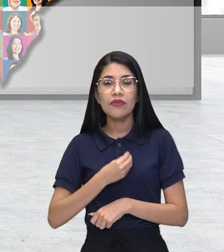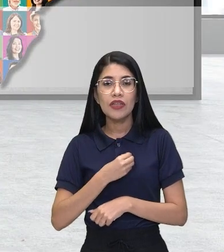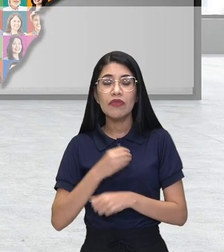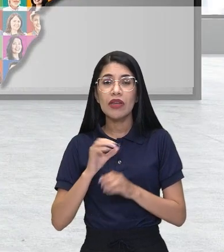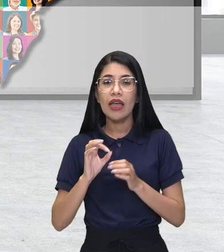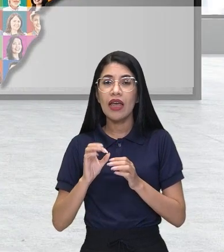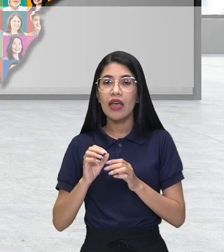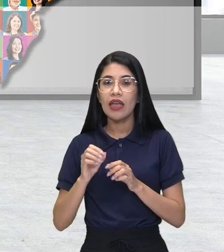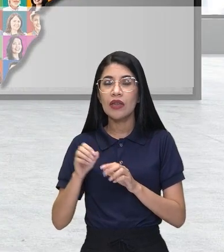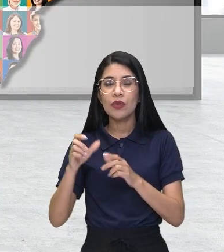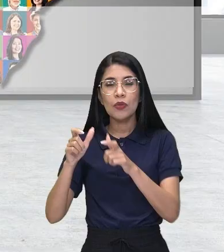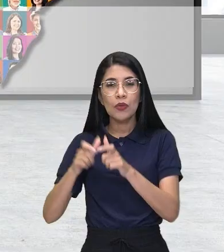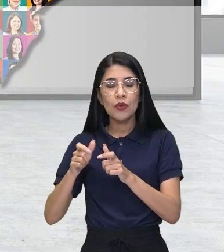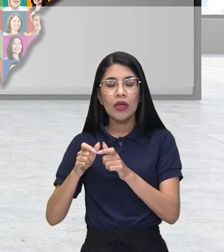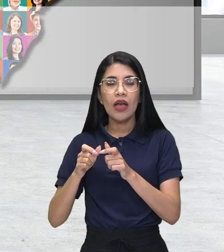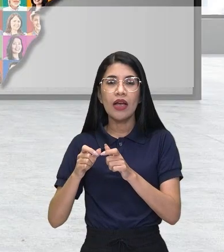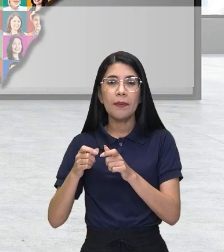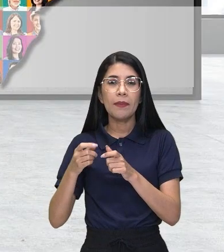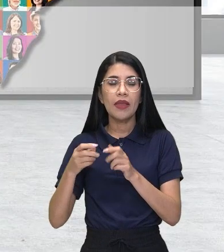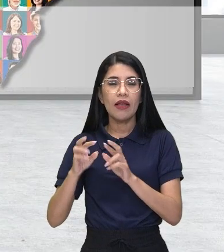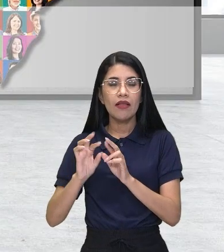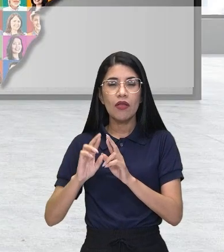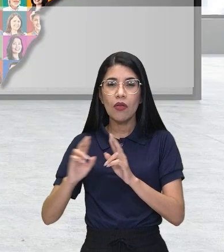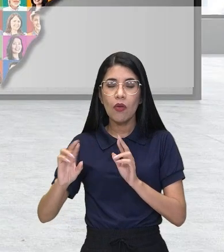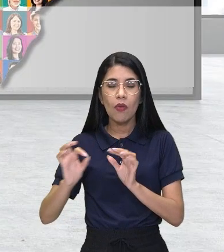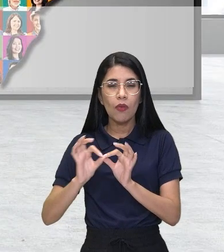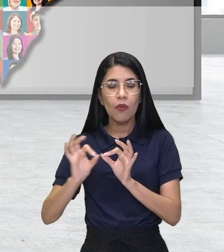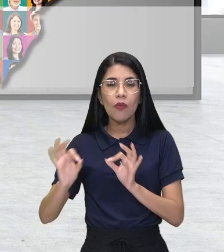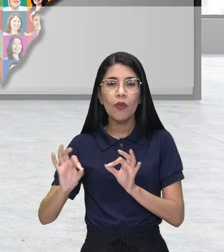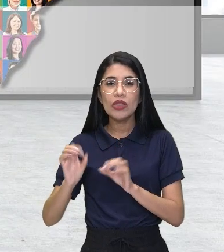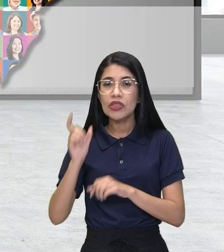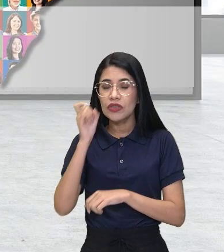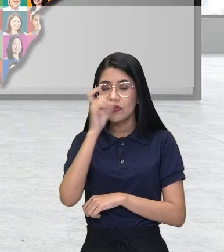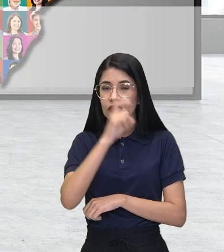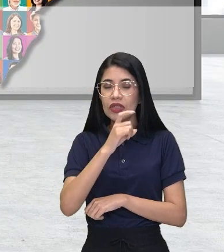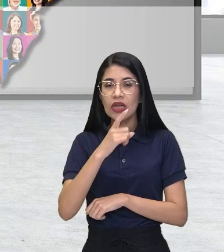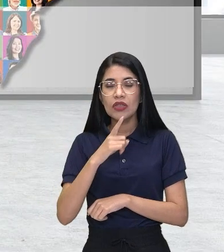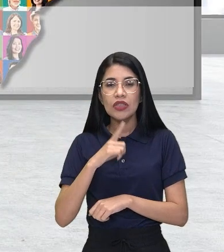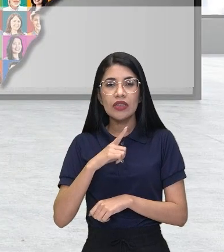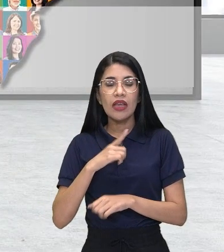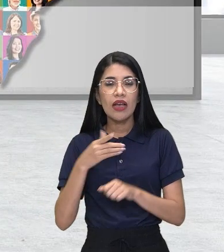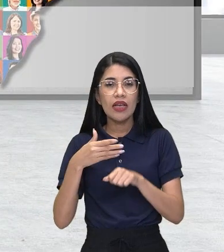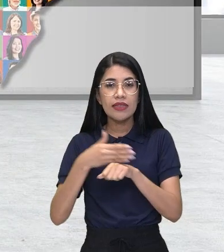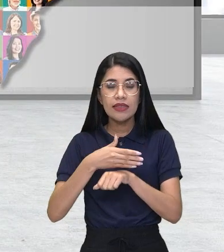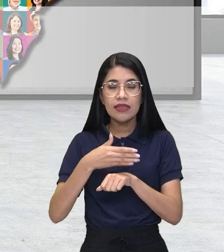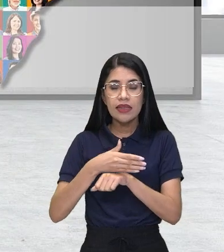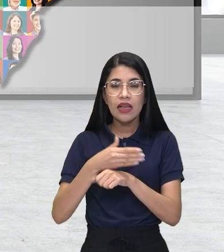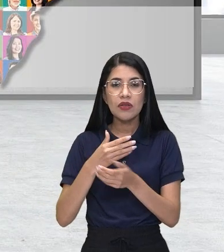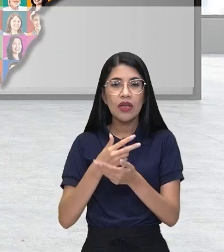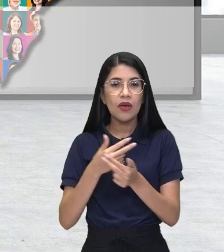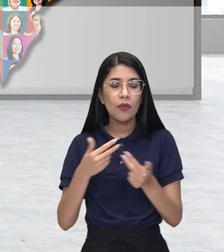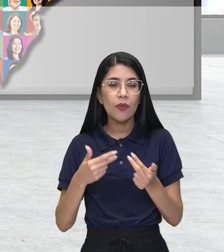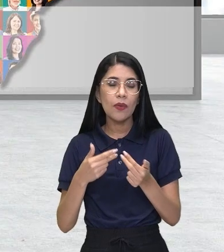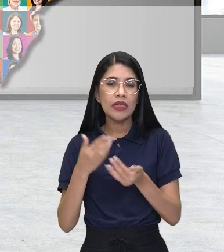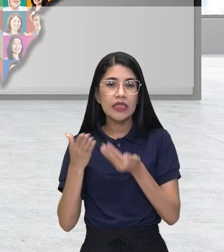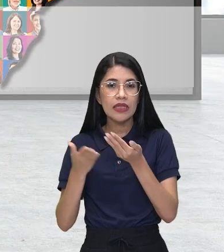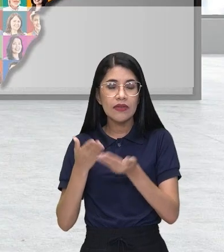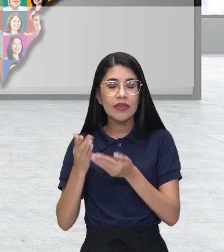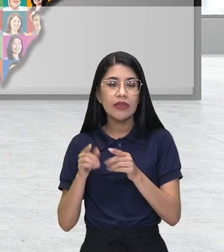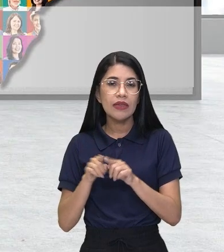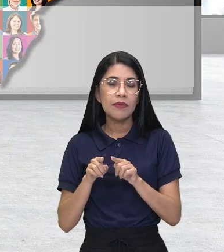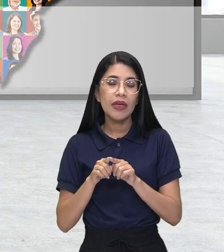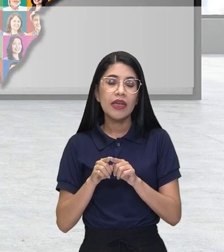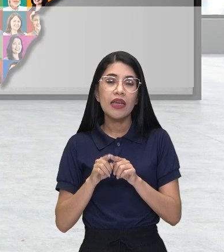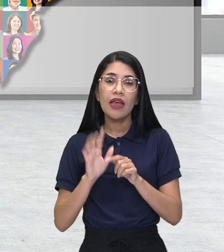está escrito aí. Vive em áreas que têm dificuldades, né, de acesso a determinados serviços, o que passa pelo